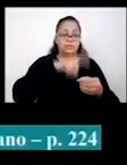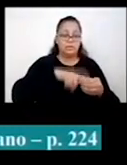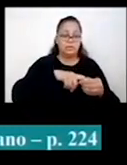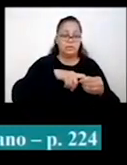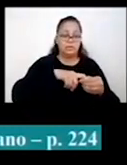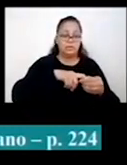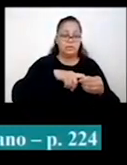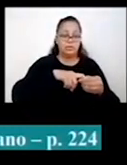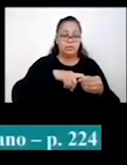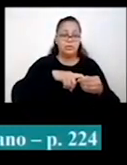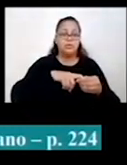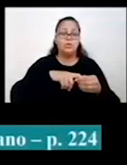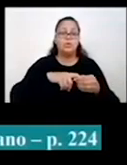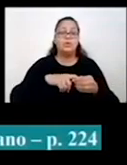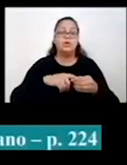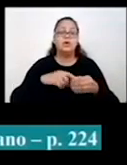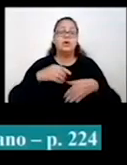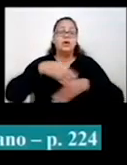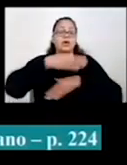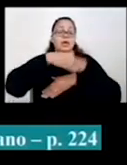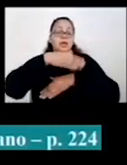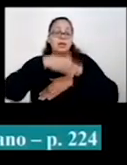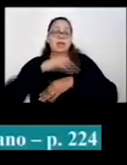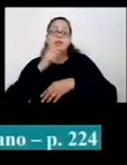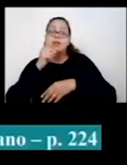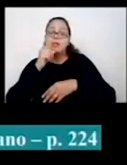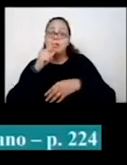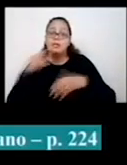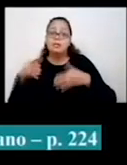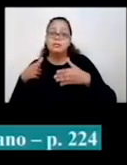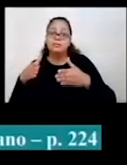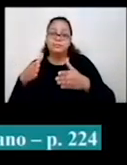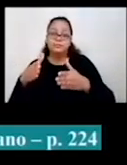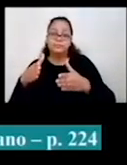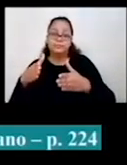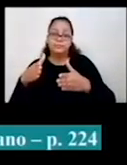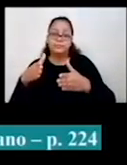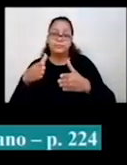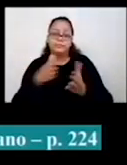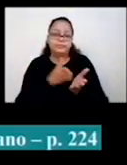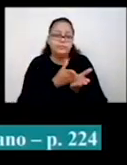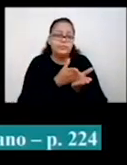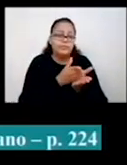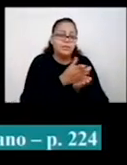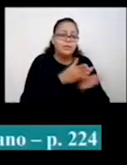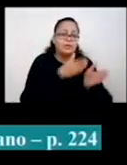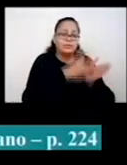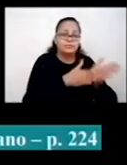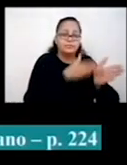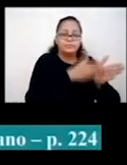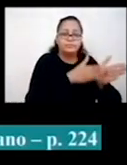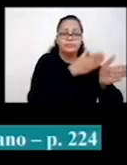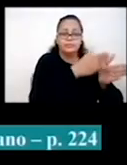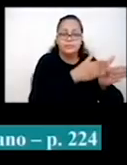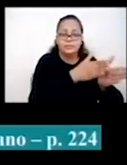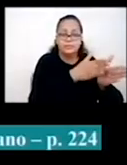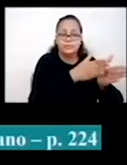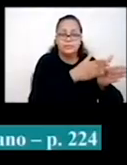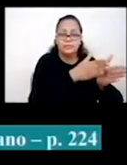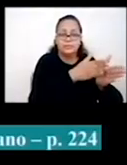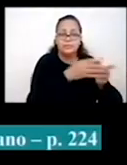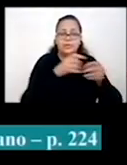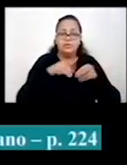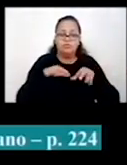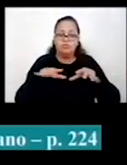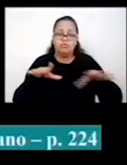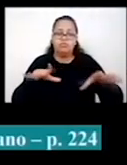por base o cruzamento de estradas e caminhos e as margens de rios também e das ferrovias, né? Principalmente aí no período,